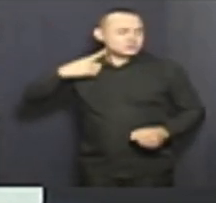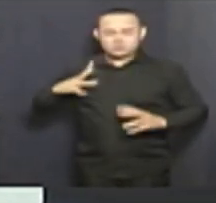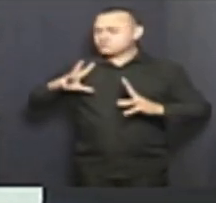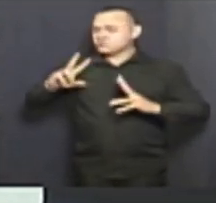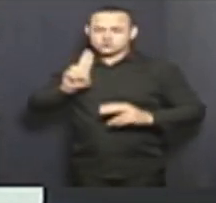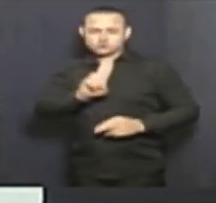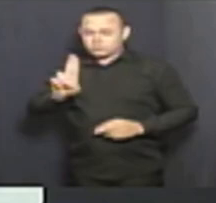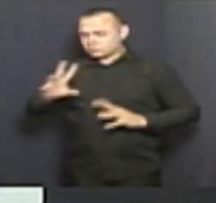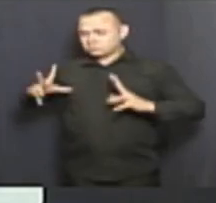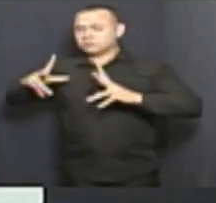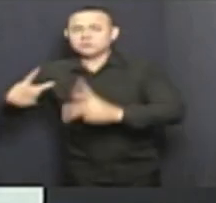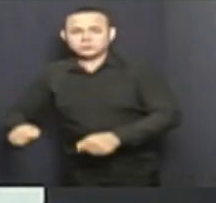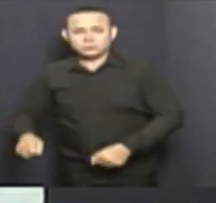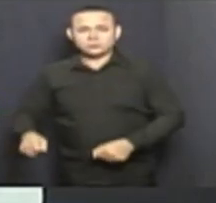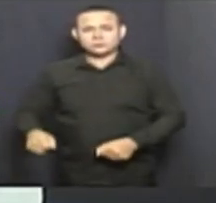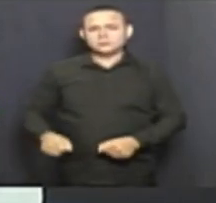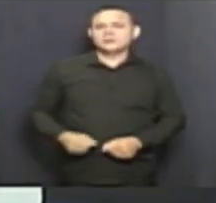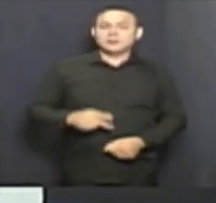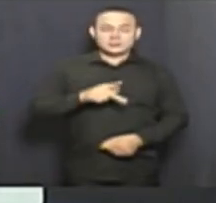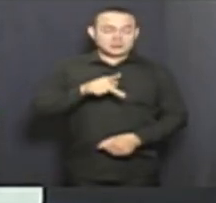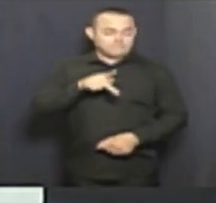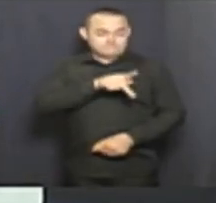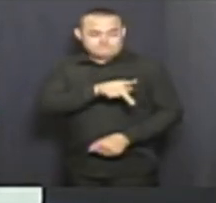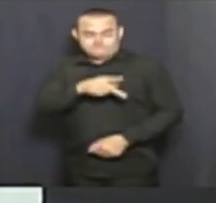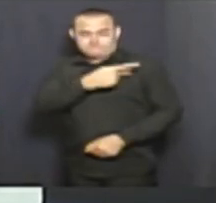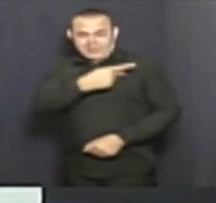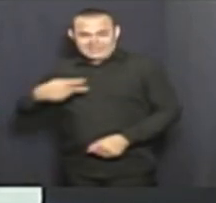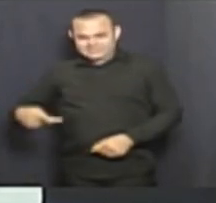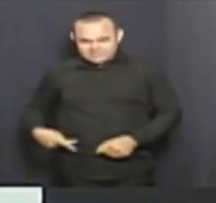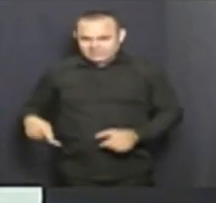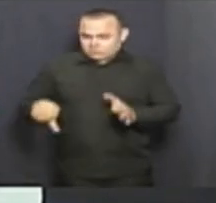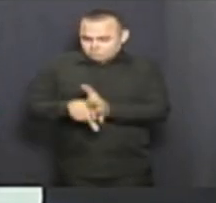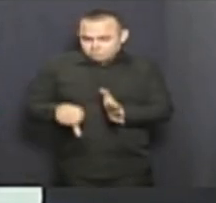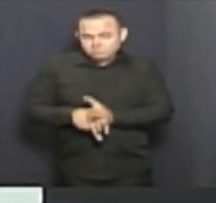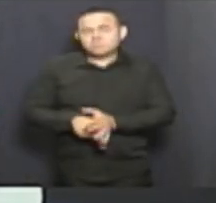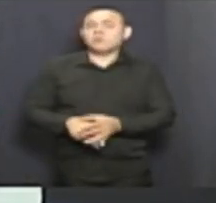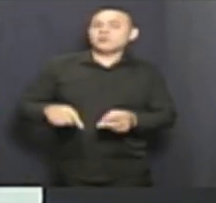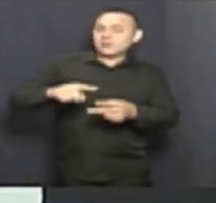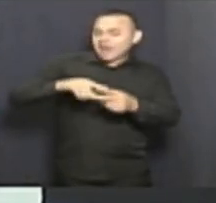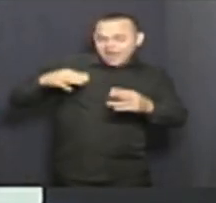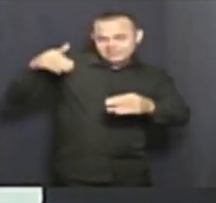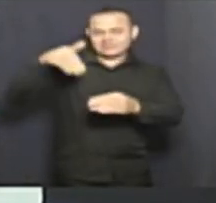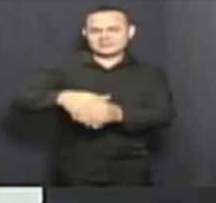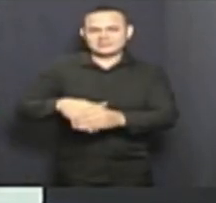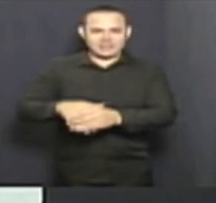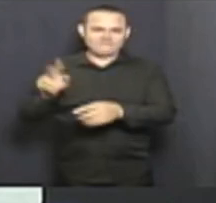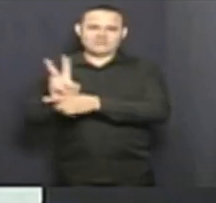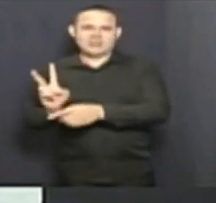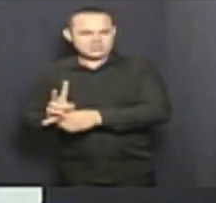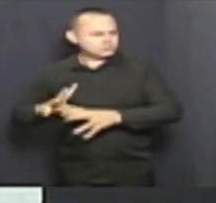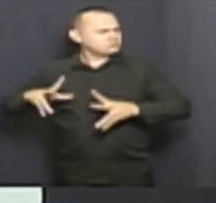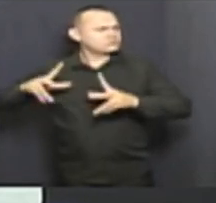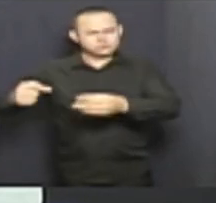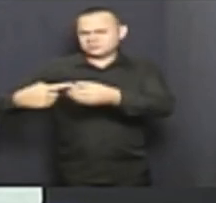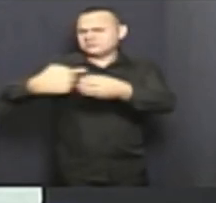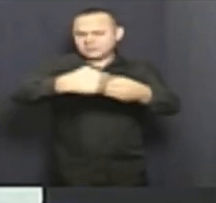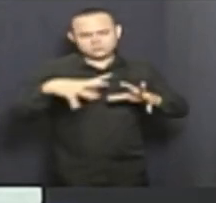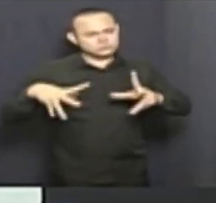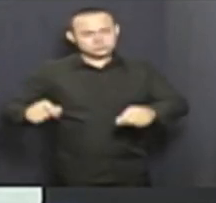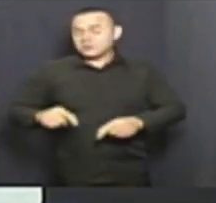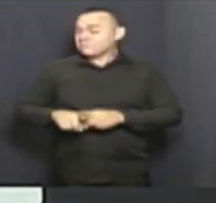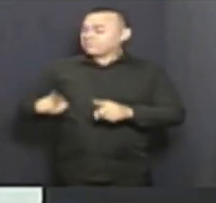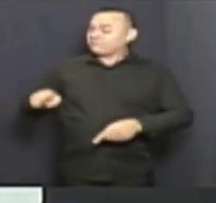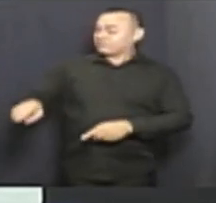presidente da república até vereador de cidade do interior eles colocar eu vou responder mas diferente de